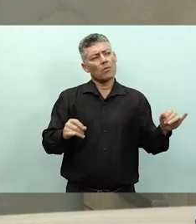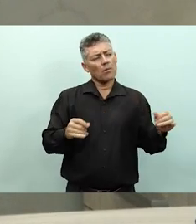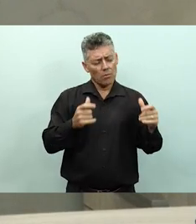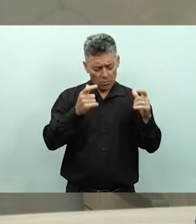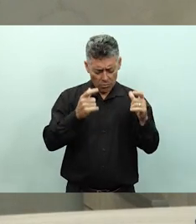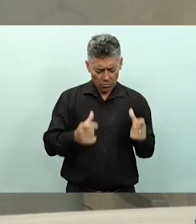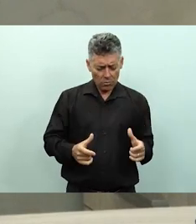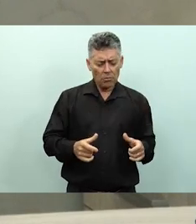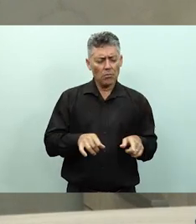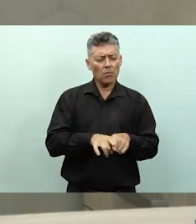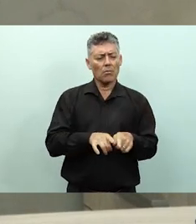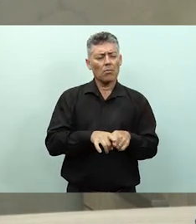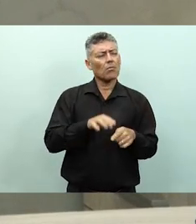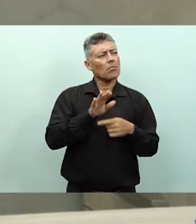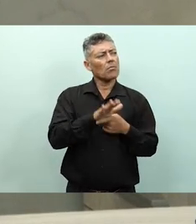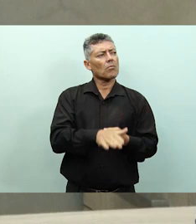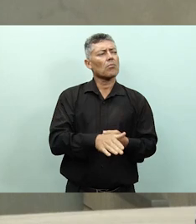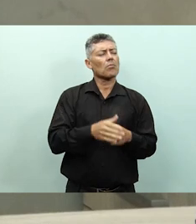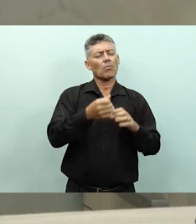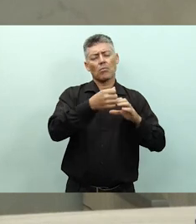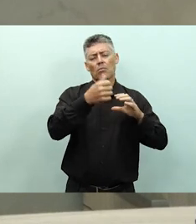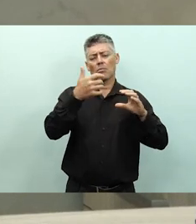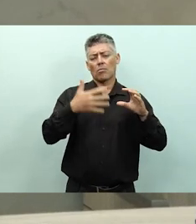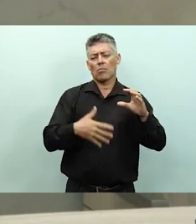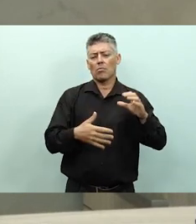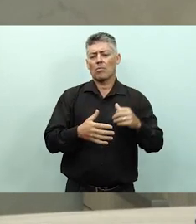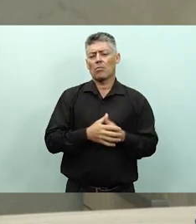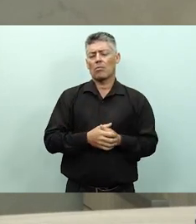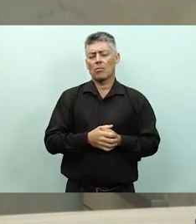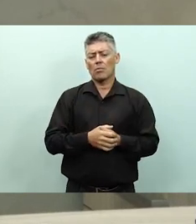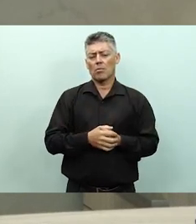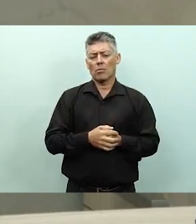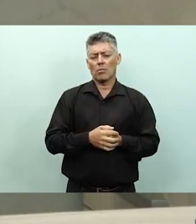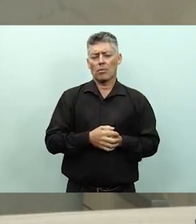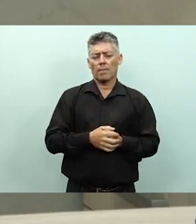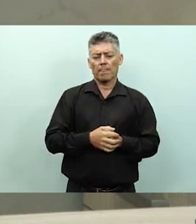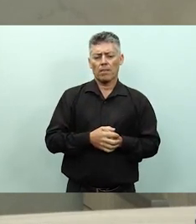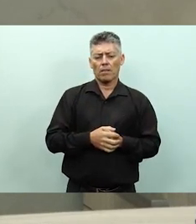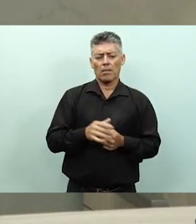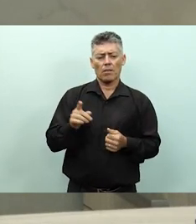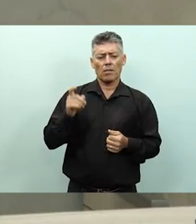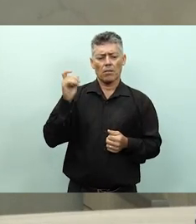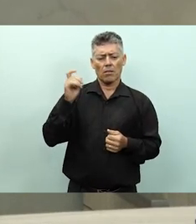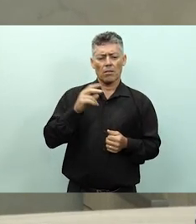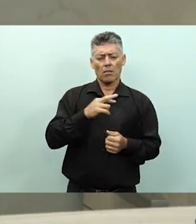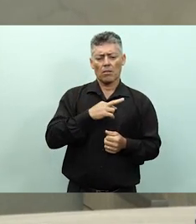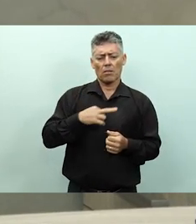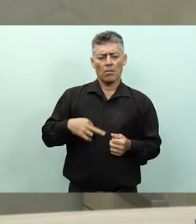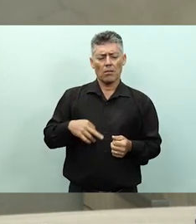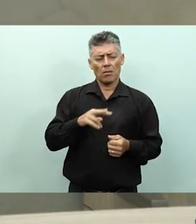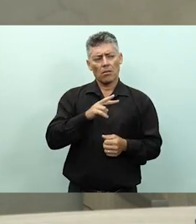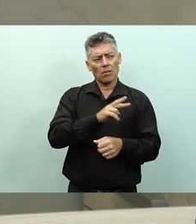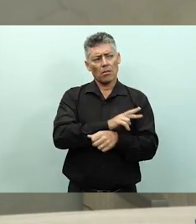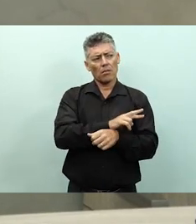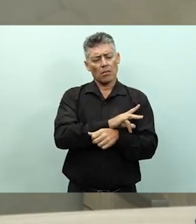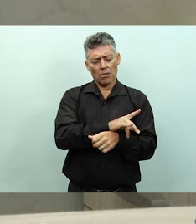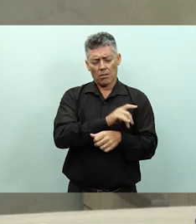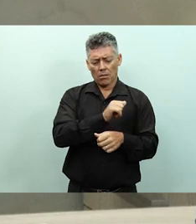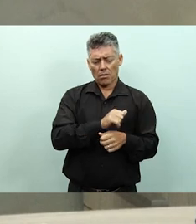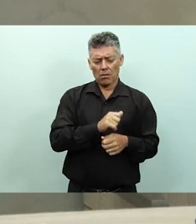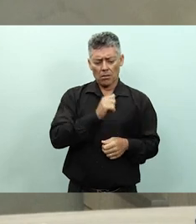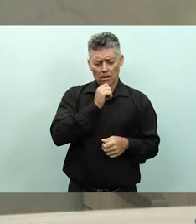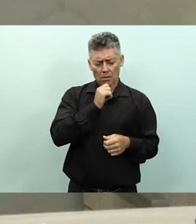local também influenciou. E aí uma característica da ex-governadora Vilma: